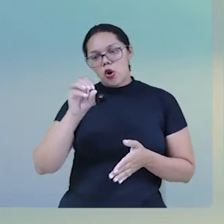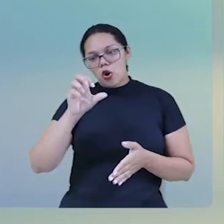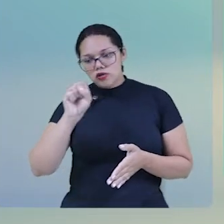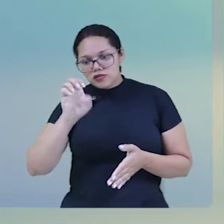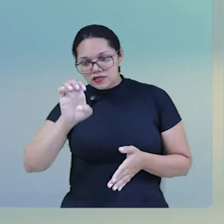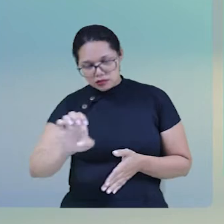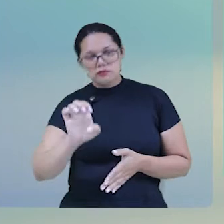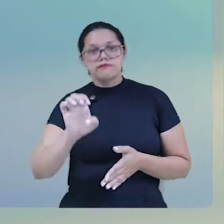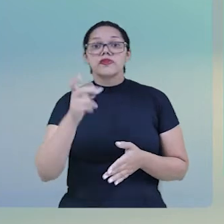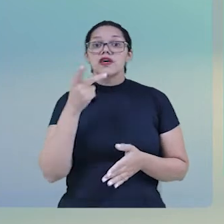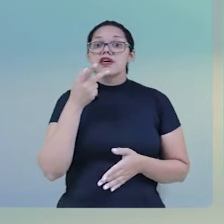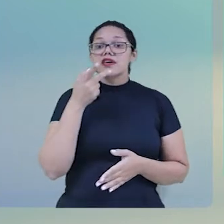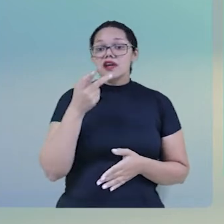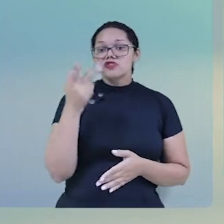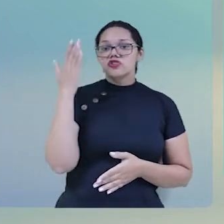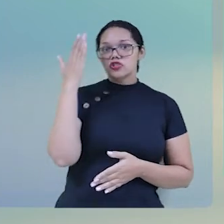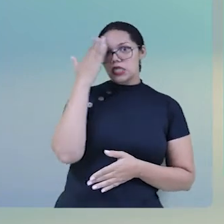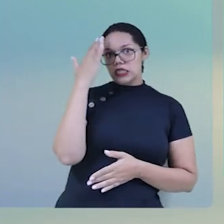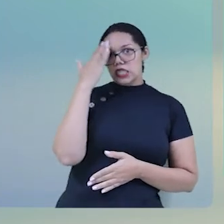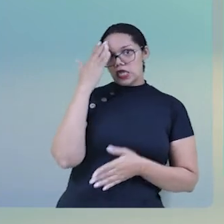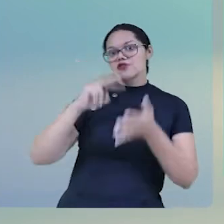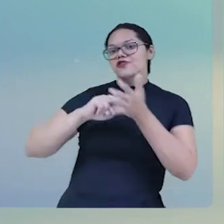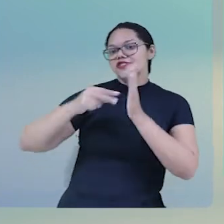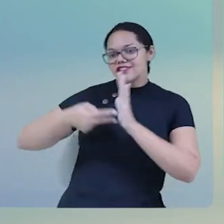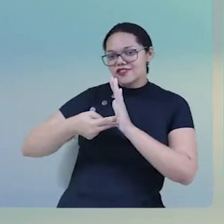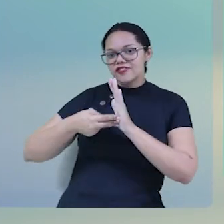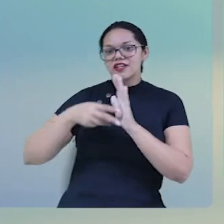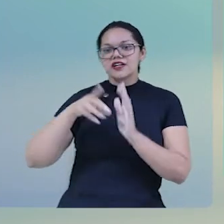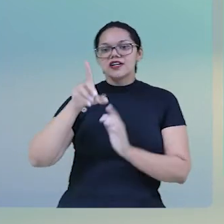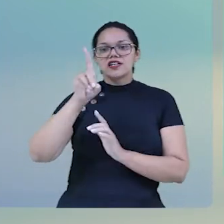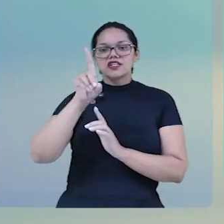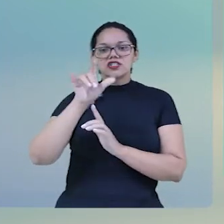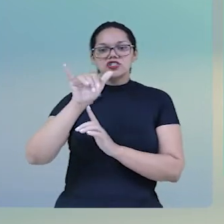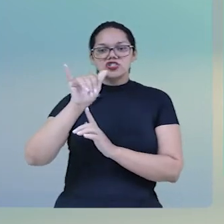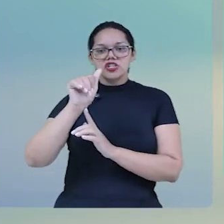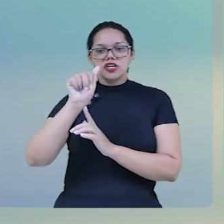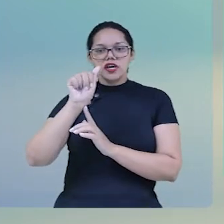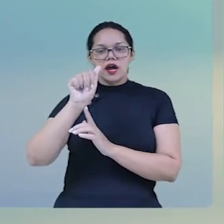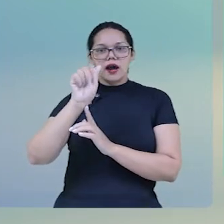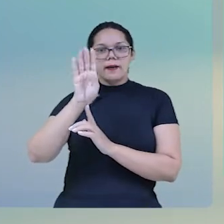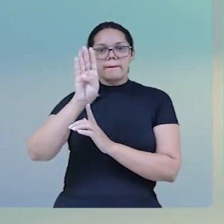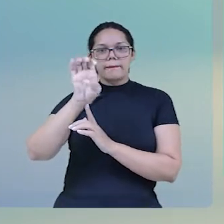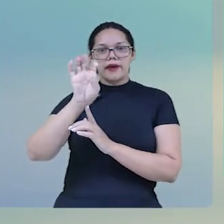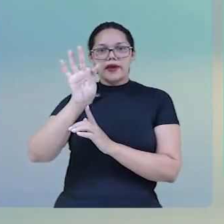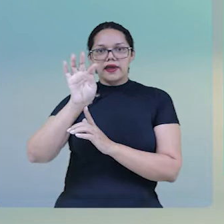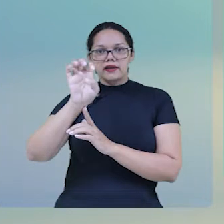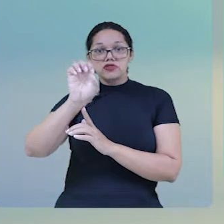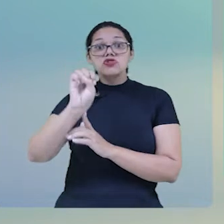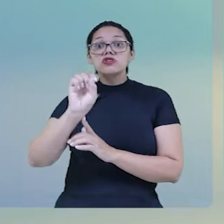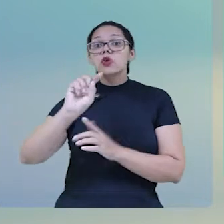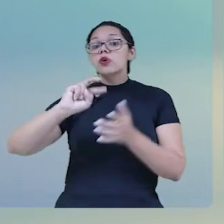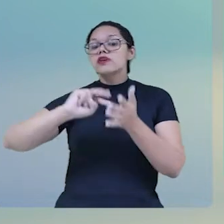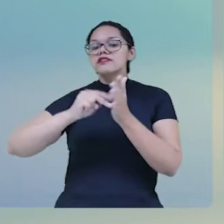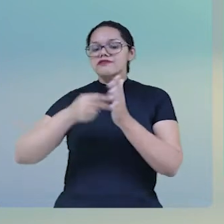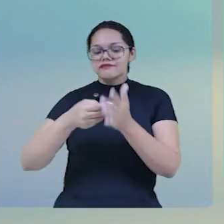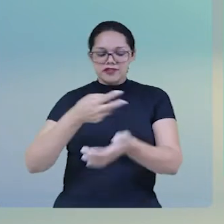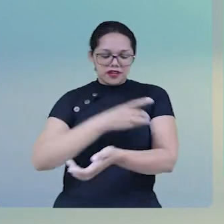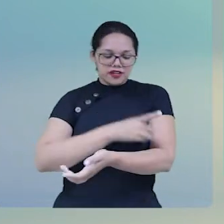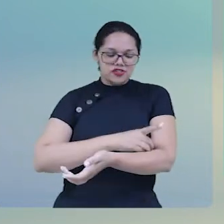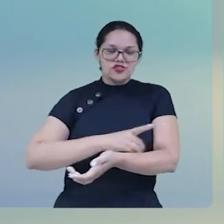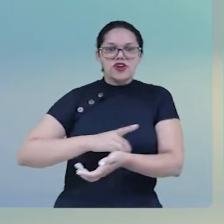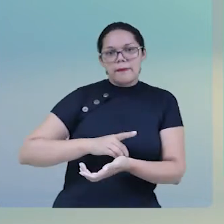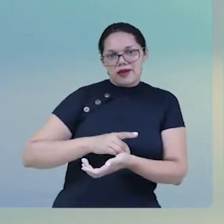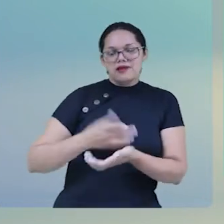por diabetes. Nada mais é na nossa linguagem mais cotidiana, a diabetes nada mais